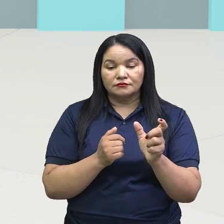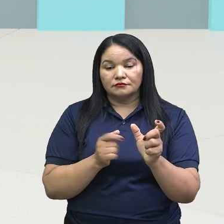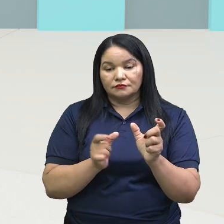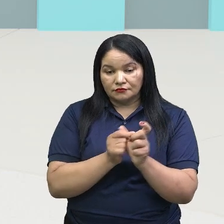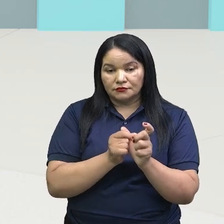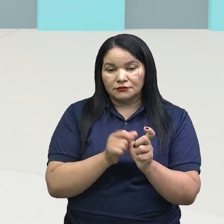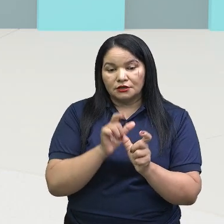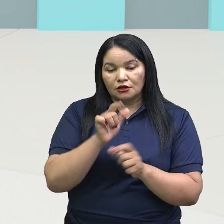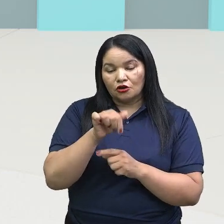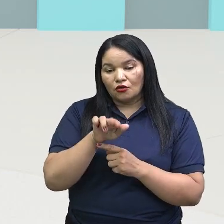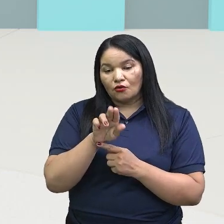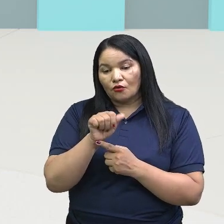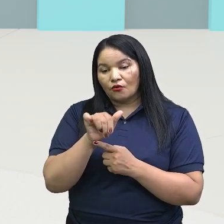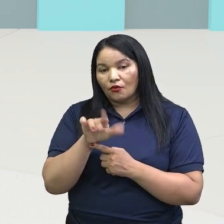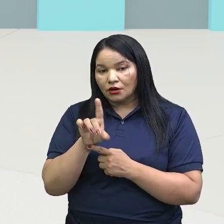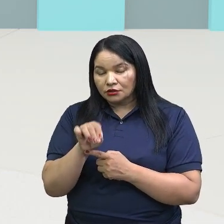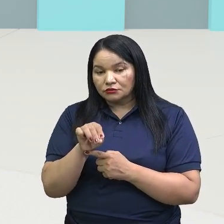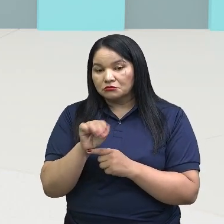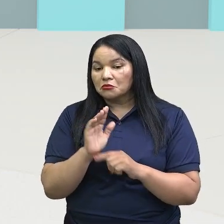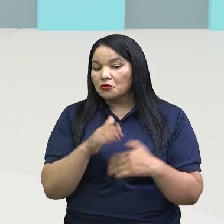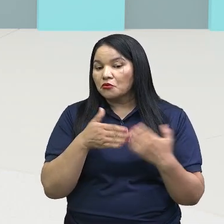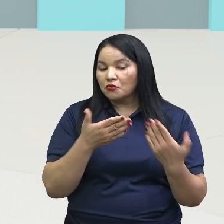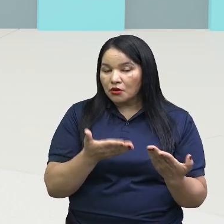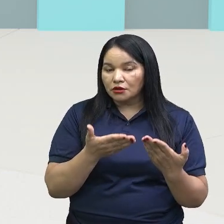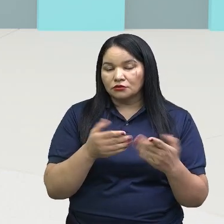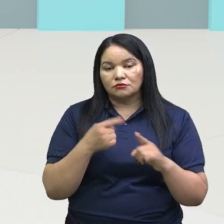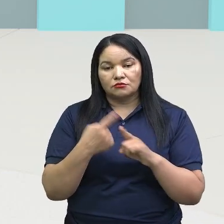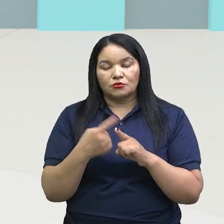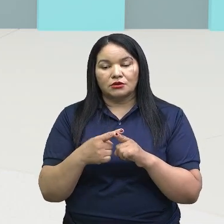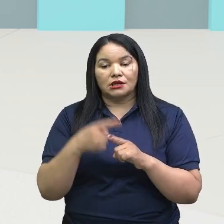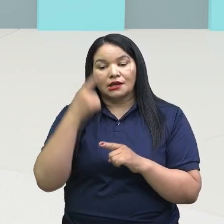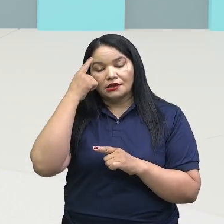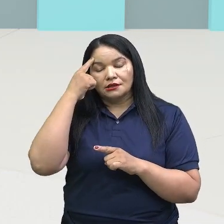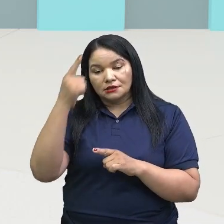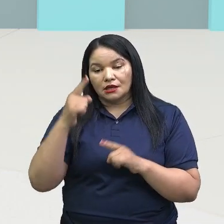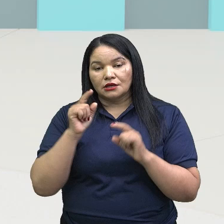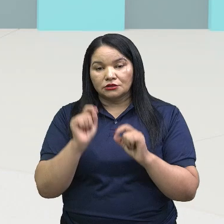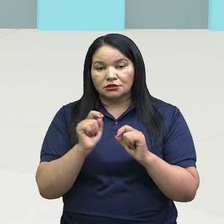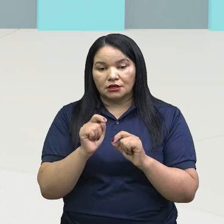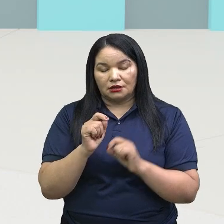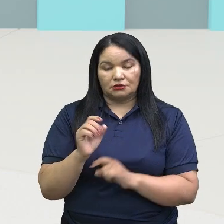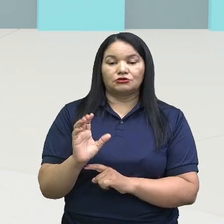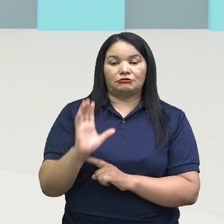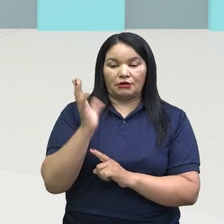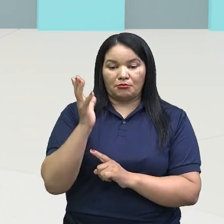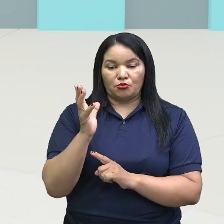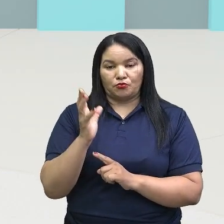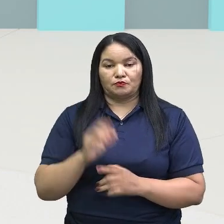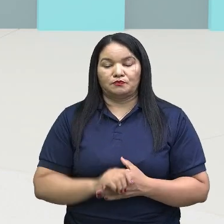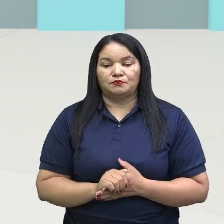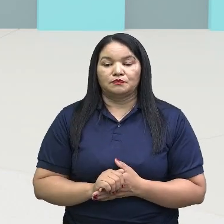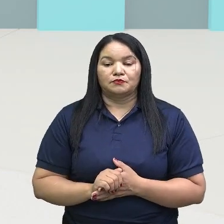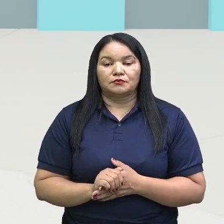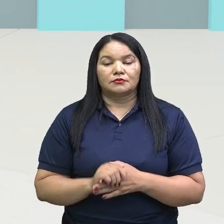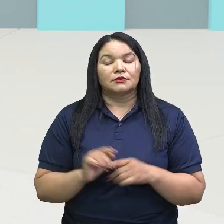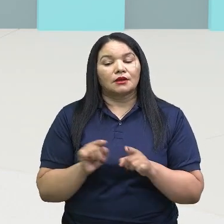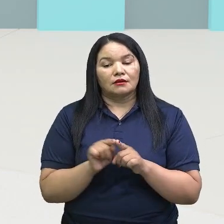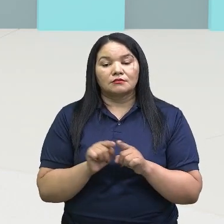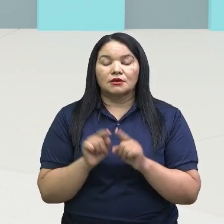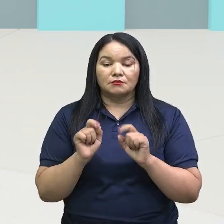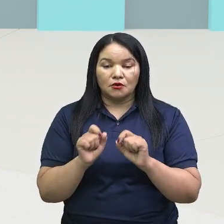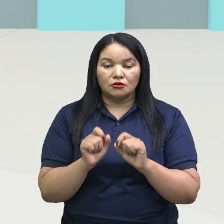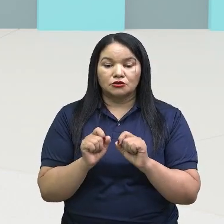ela emite, né? Ela passa essa ideia de tempo. E aí, eu consigo fazer, né,